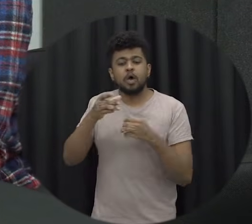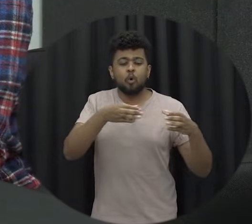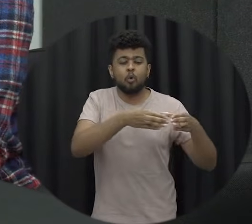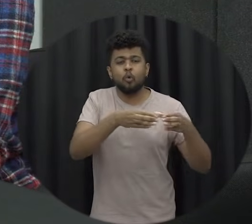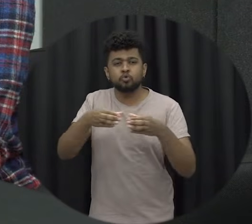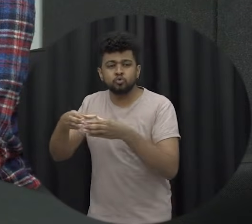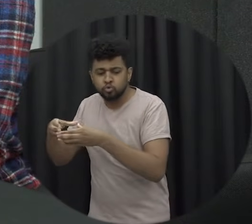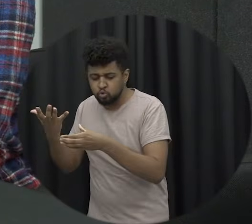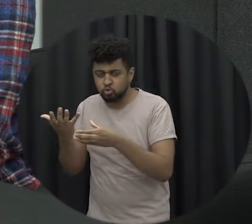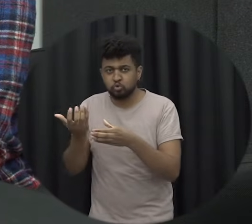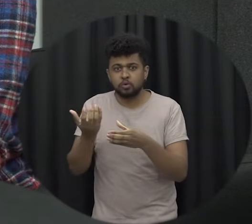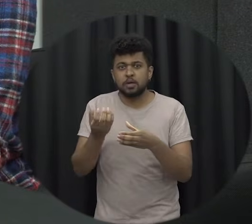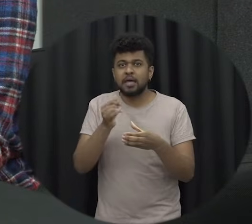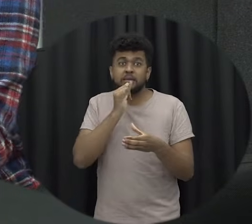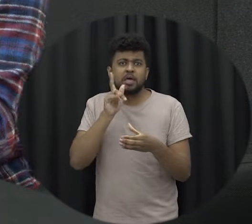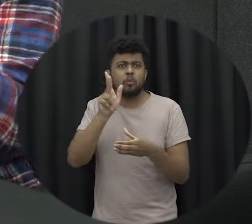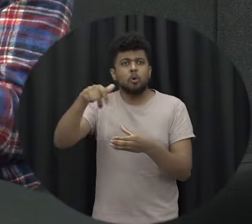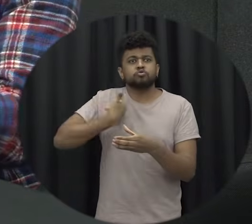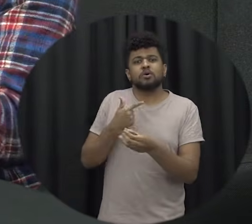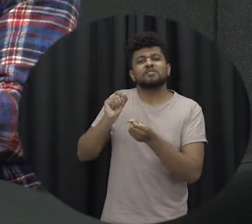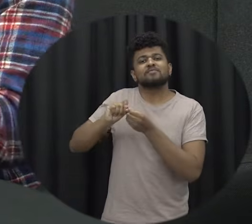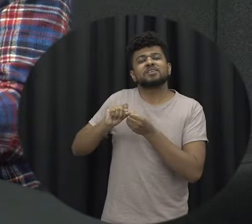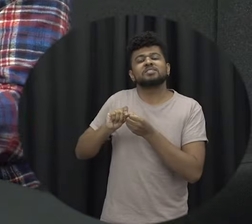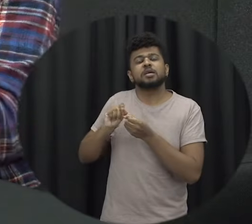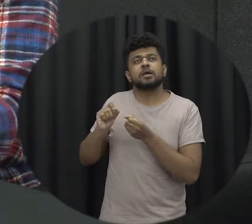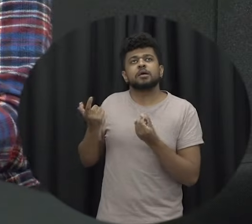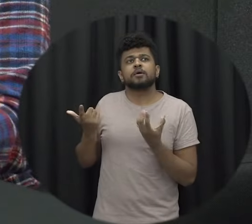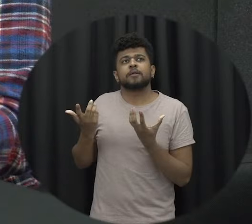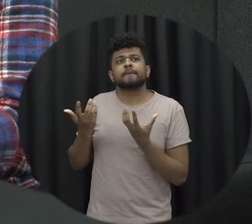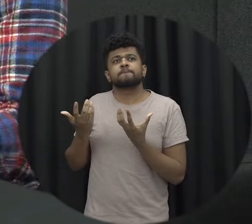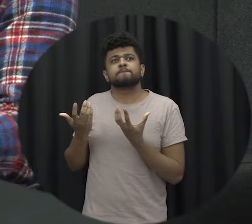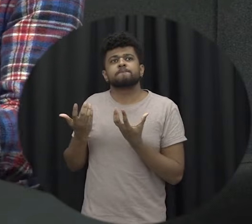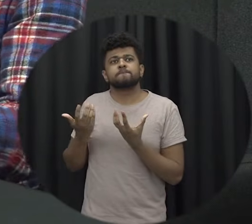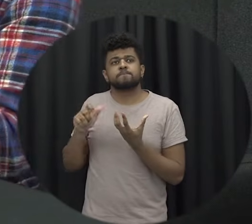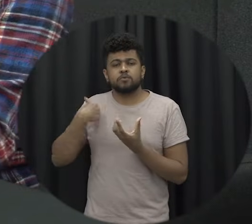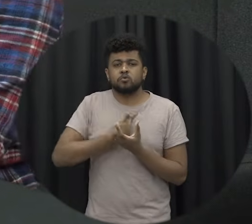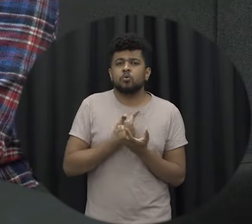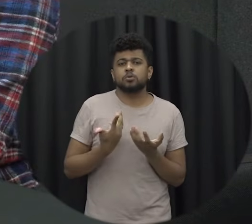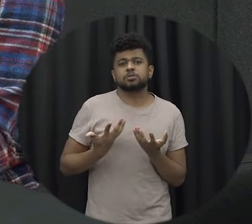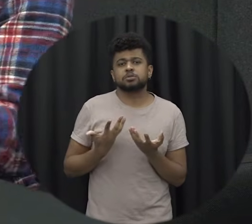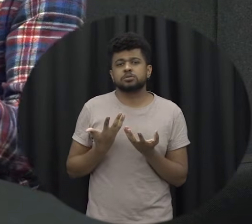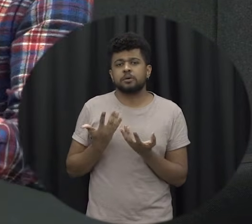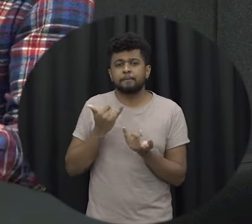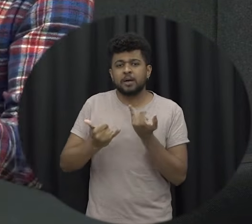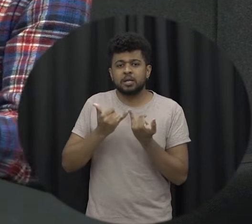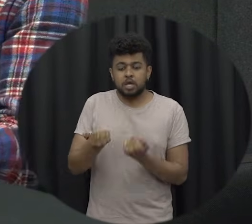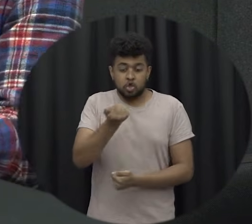gente faz, quando a gente desmembra um número, por exemplo, 142,